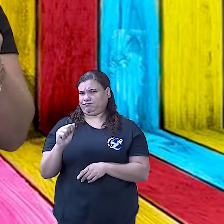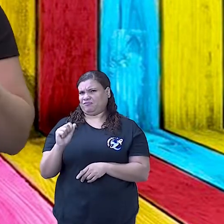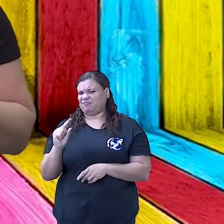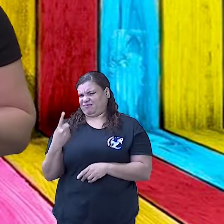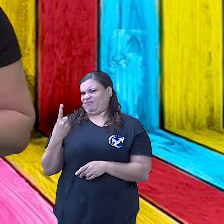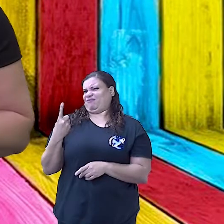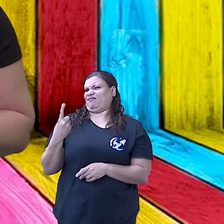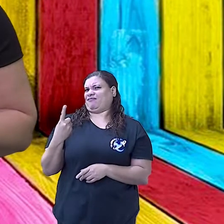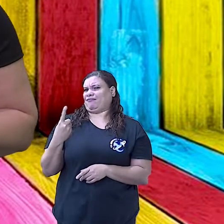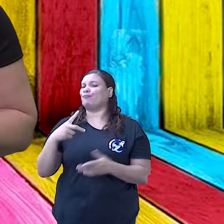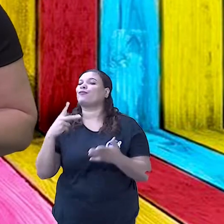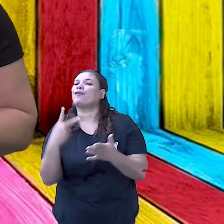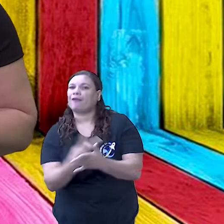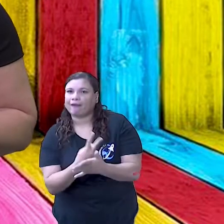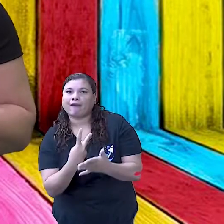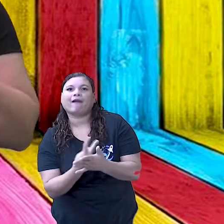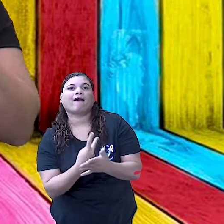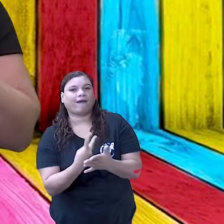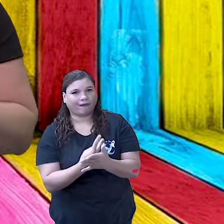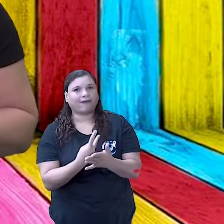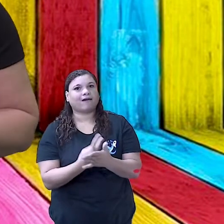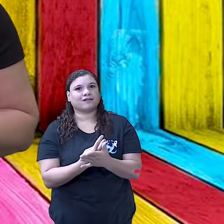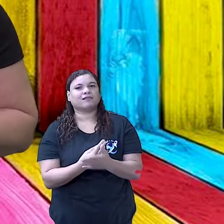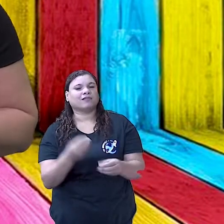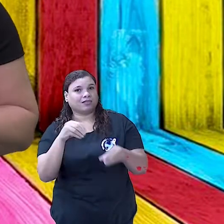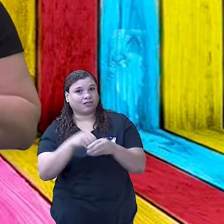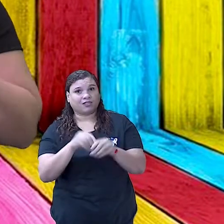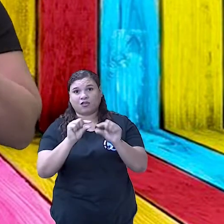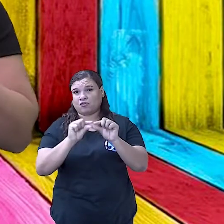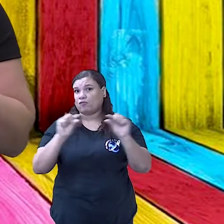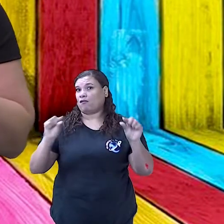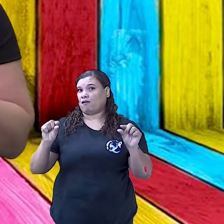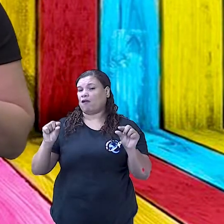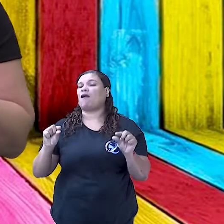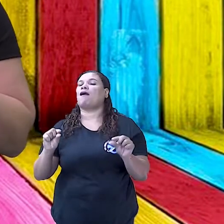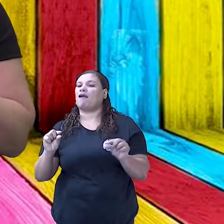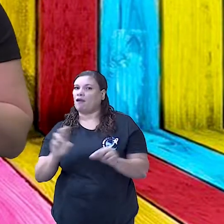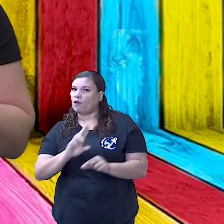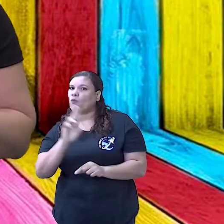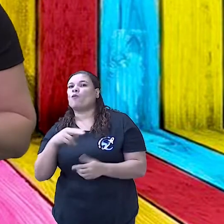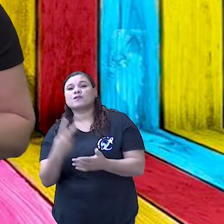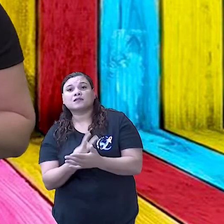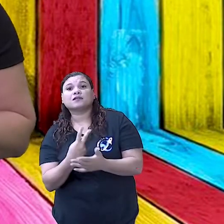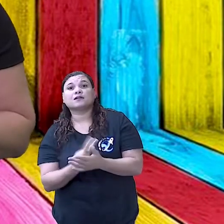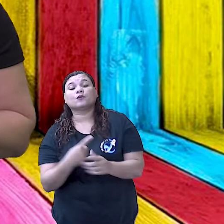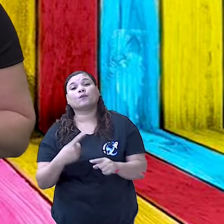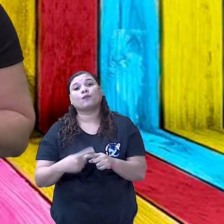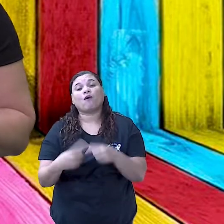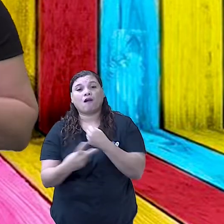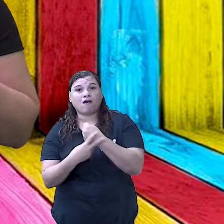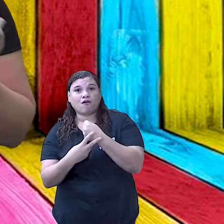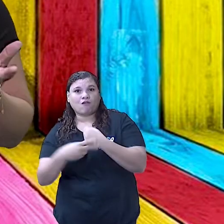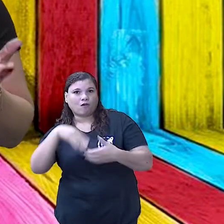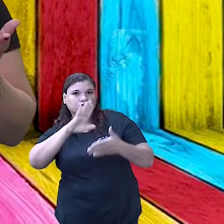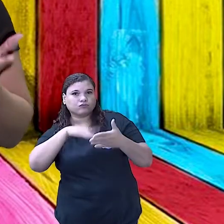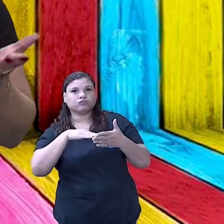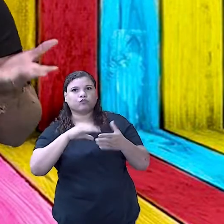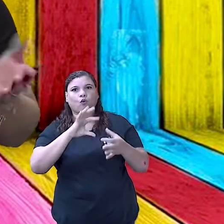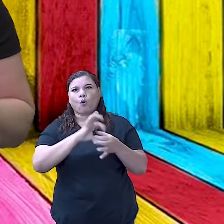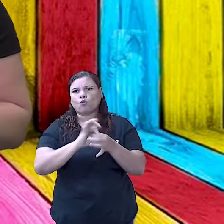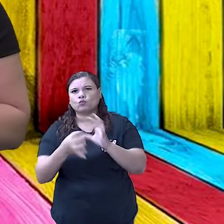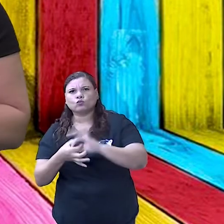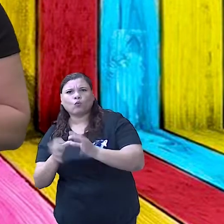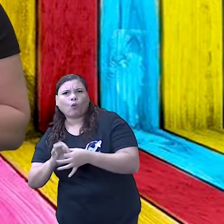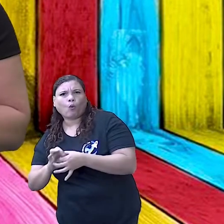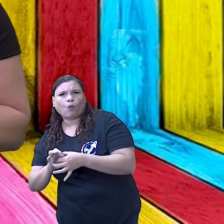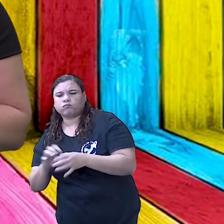Elas estão incorretas. Sim, essas frases. O verbo colorir não é conjugado em todos os tempos e nem com todas